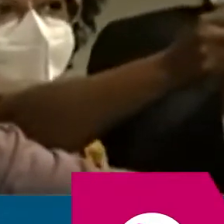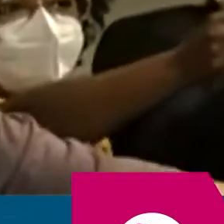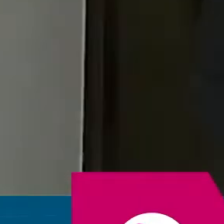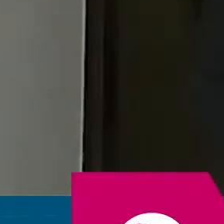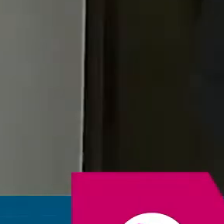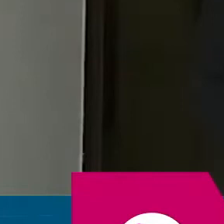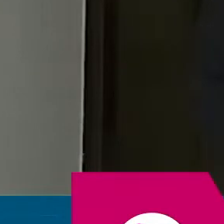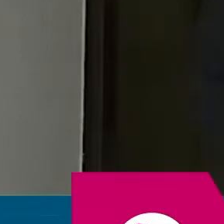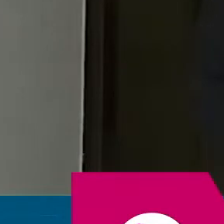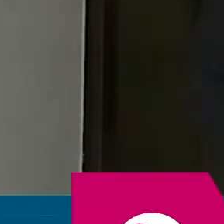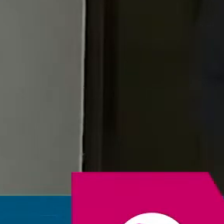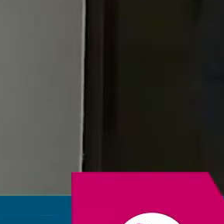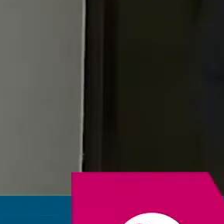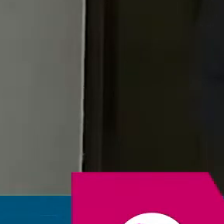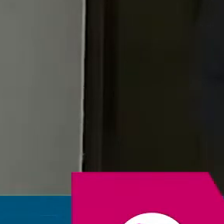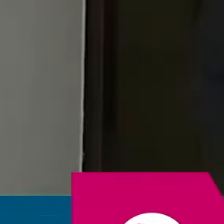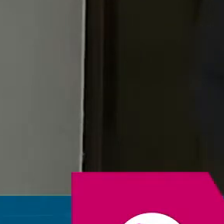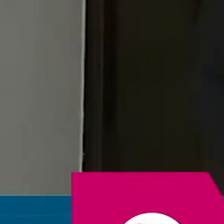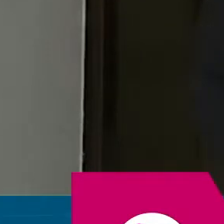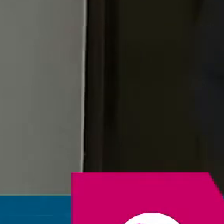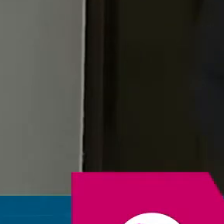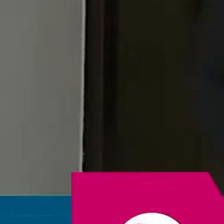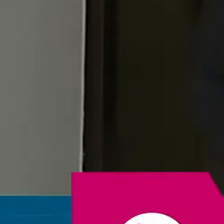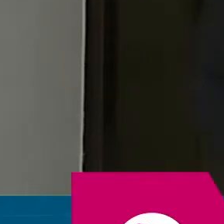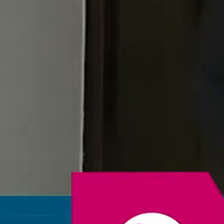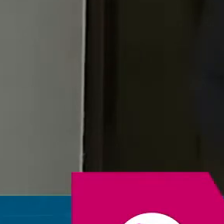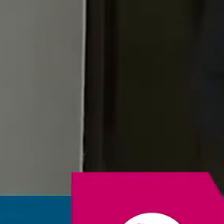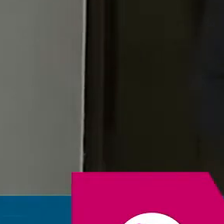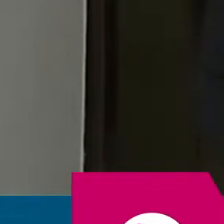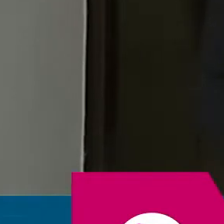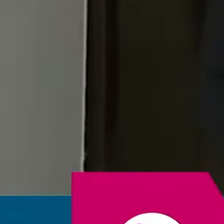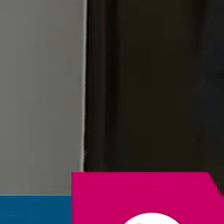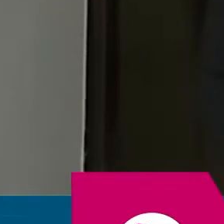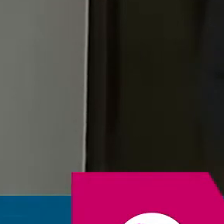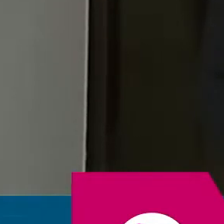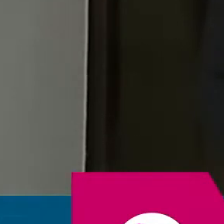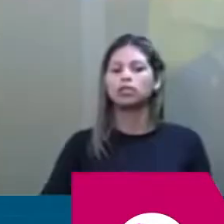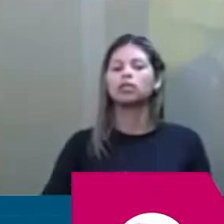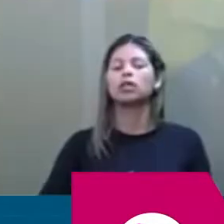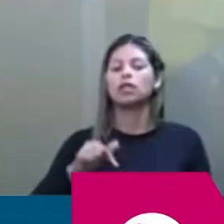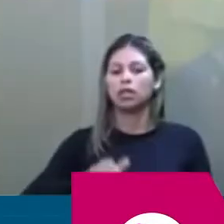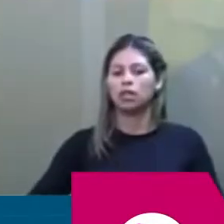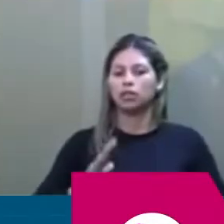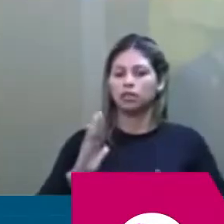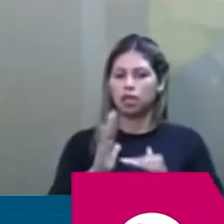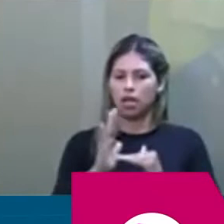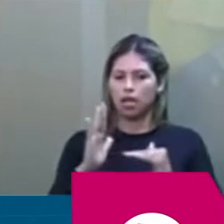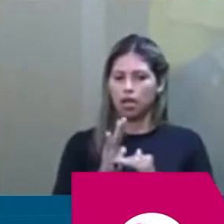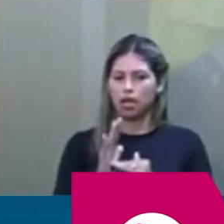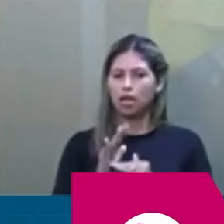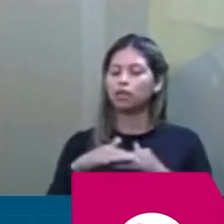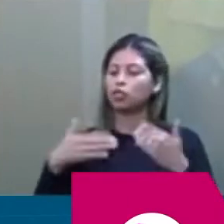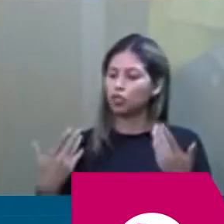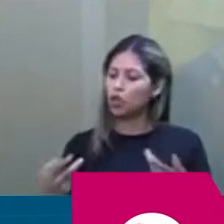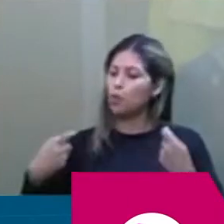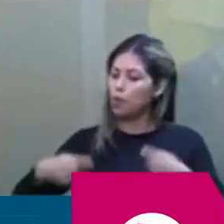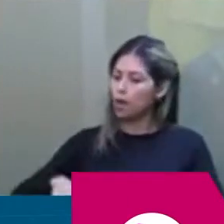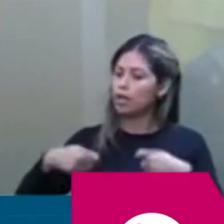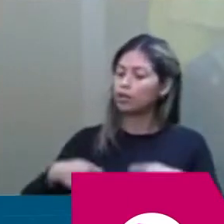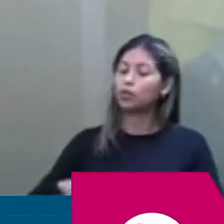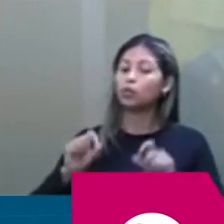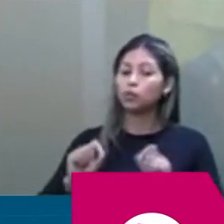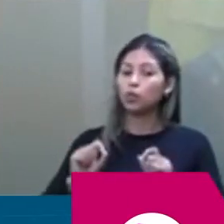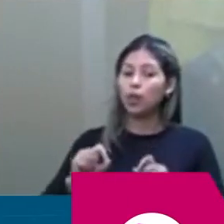que a posição que assume na casa está acima de qualquer ambição eleitoral. Eu tenho que me dedicar e dedicar toda